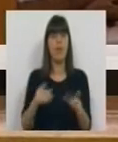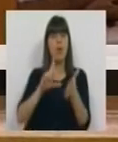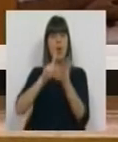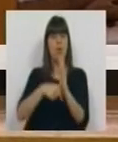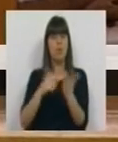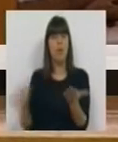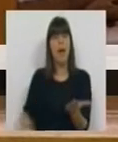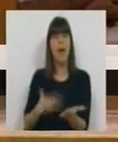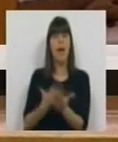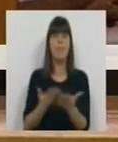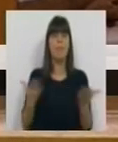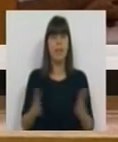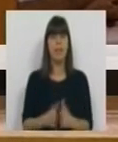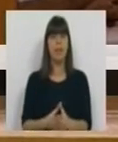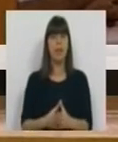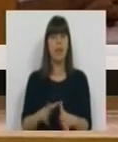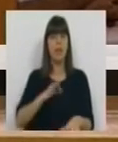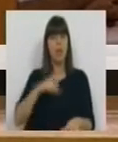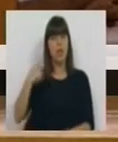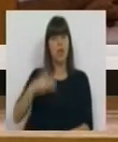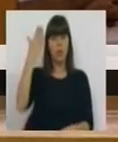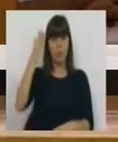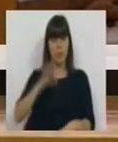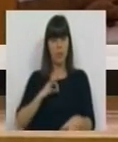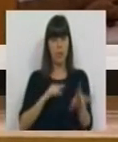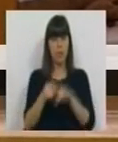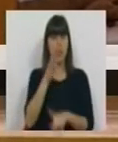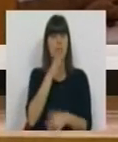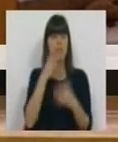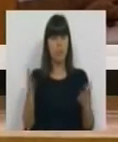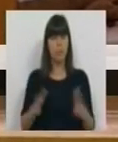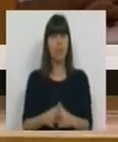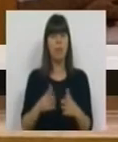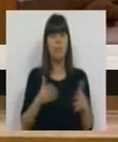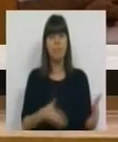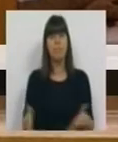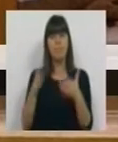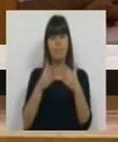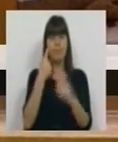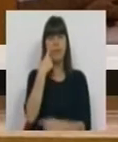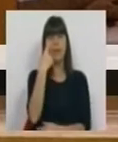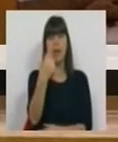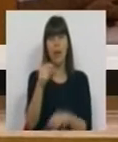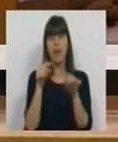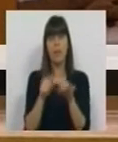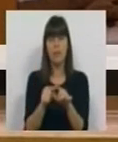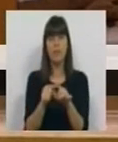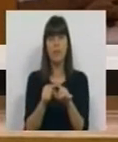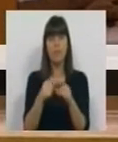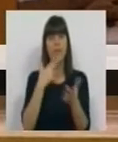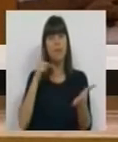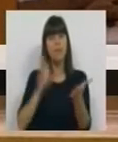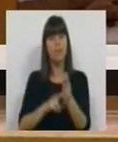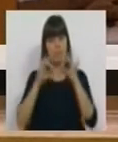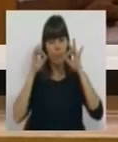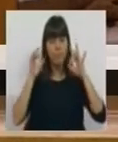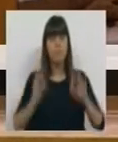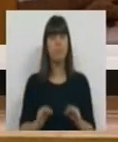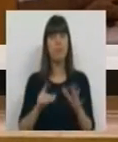os projetos apresentados. Senhor Presidente, Srs. Deputados, o caminho do reconhecimento e da